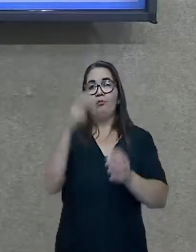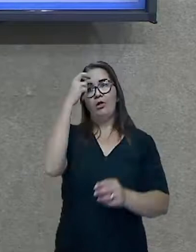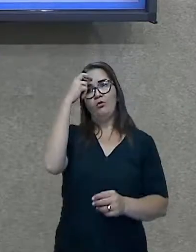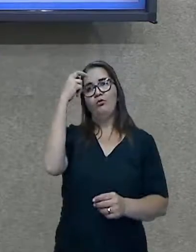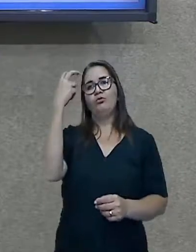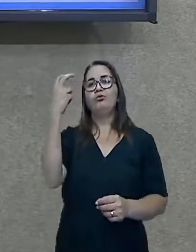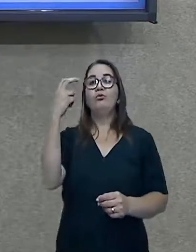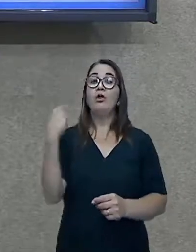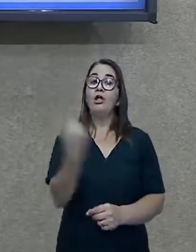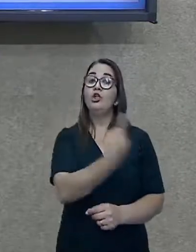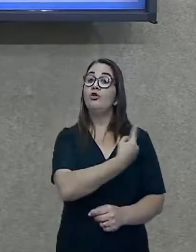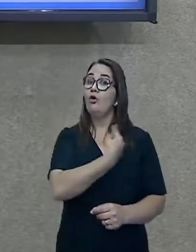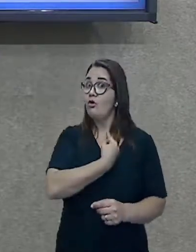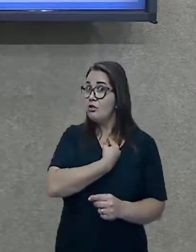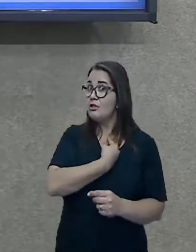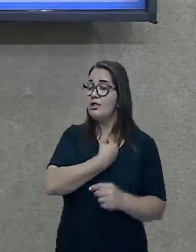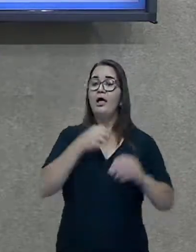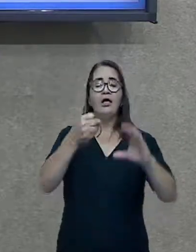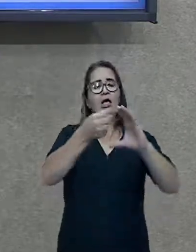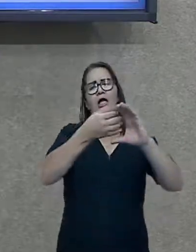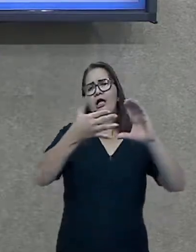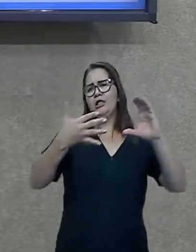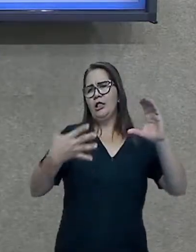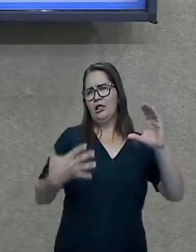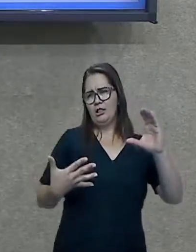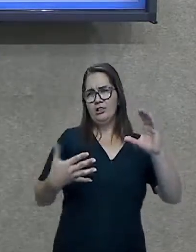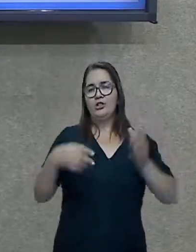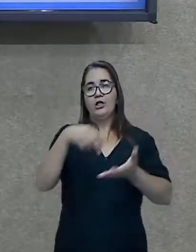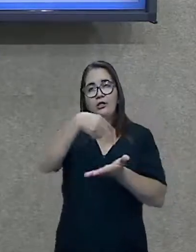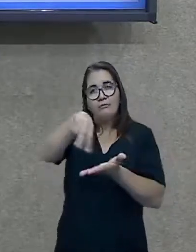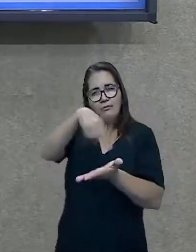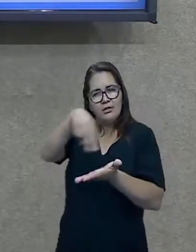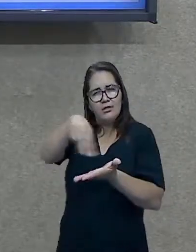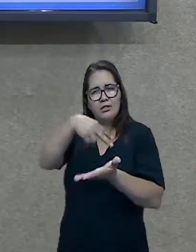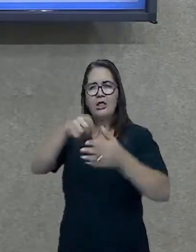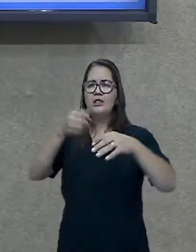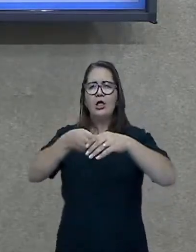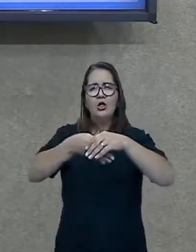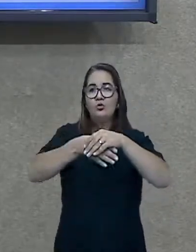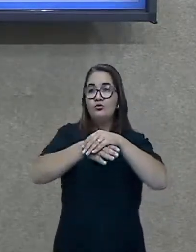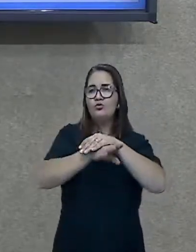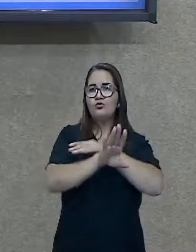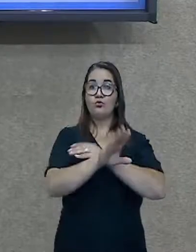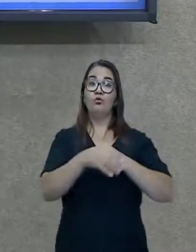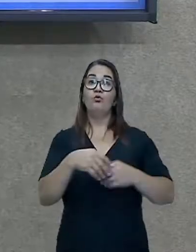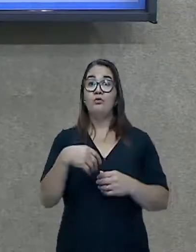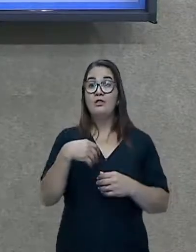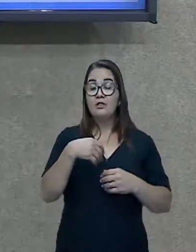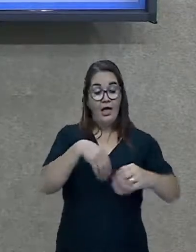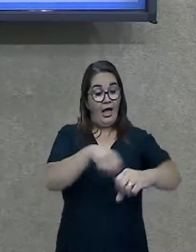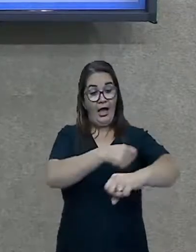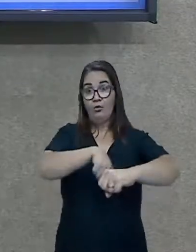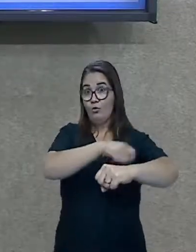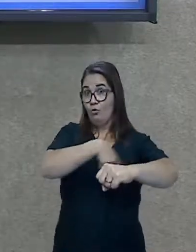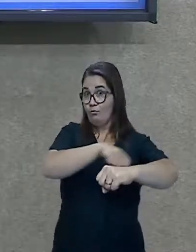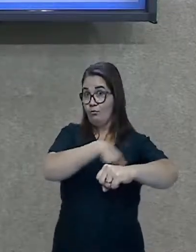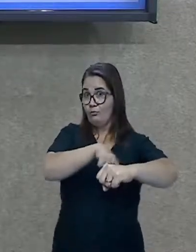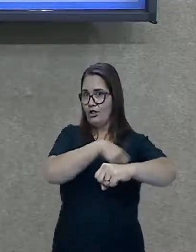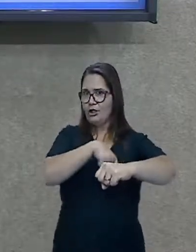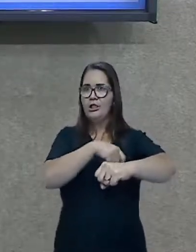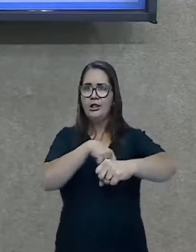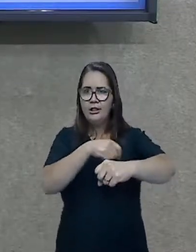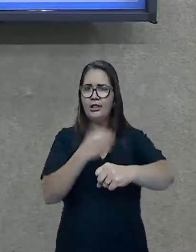Muito das características das suas danças, dos seus costumes, sua culinária, bem como seus